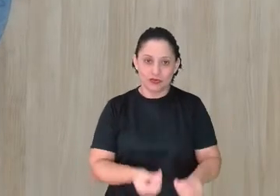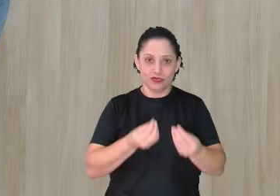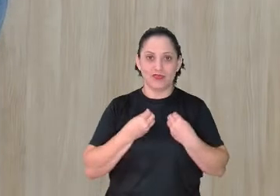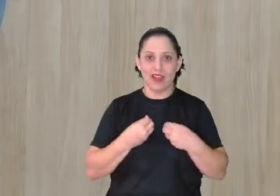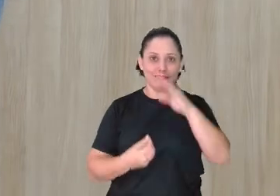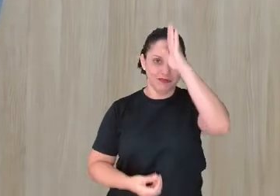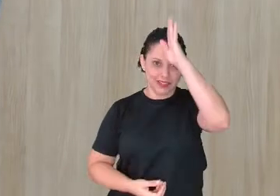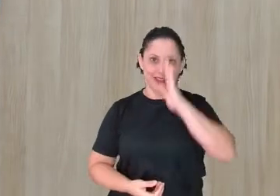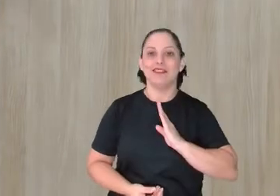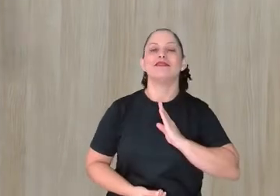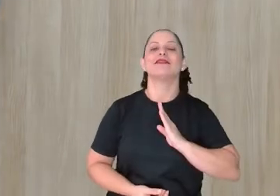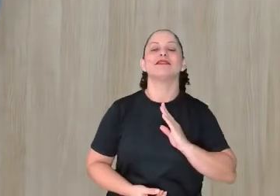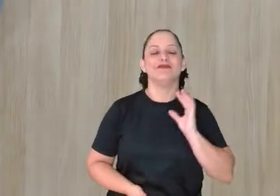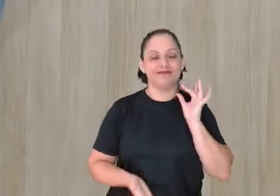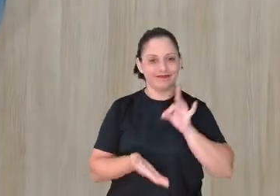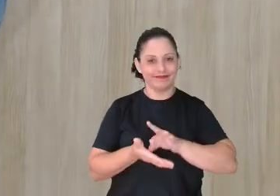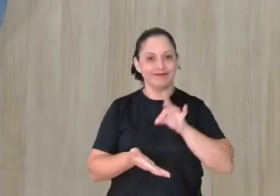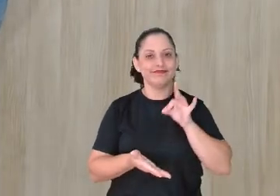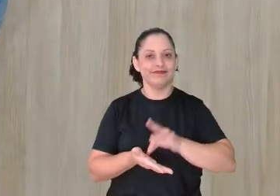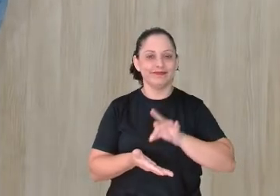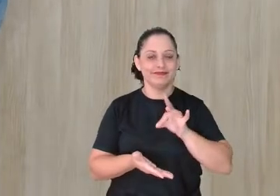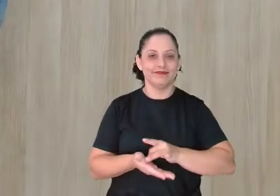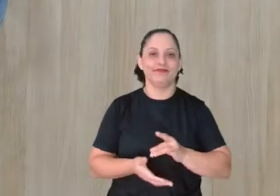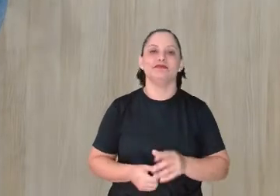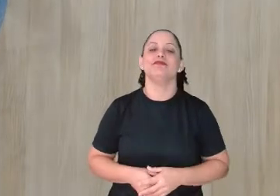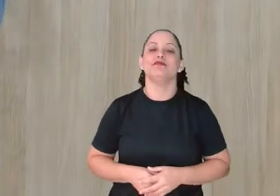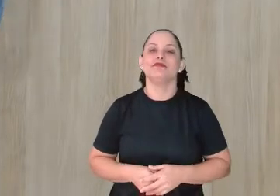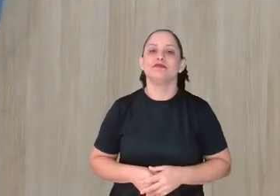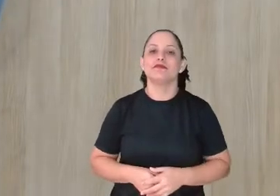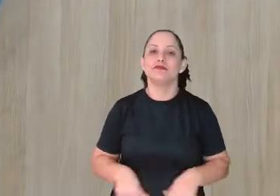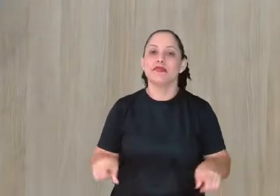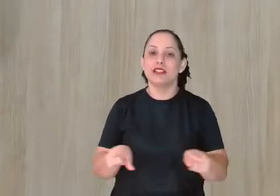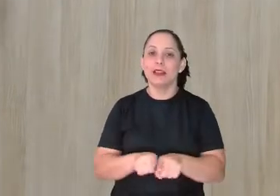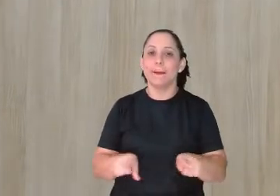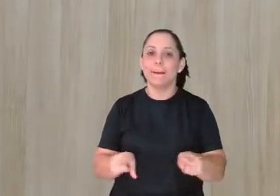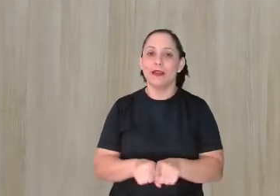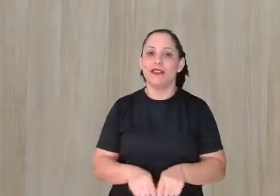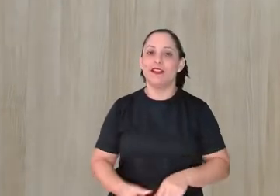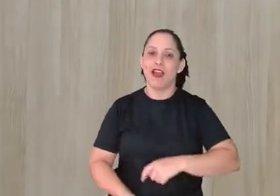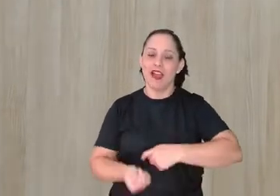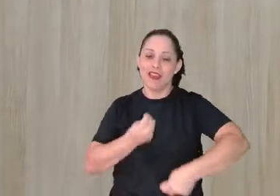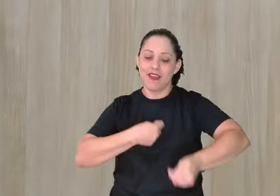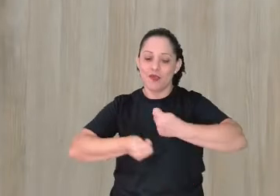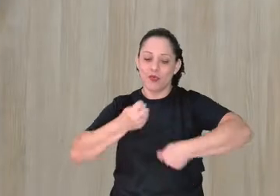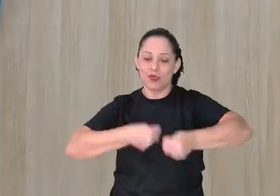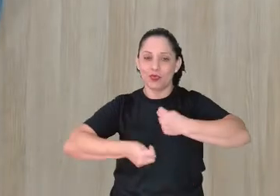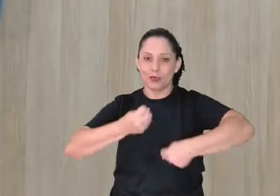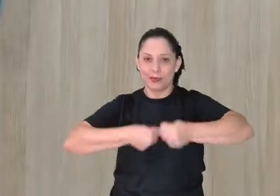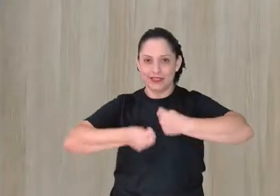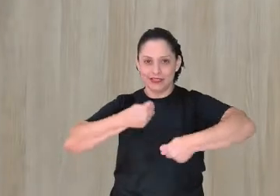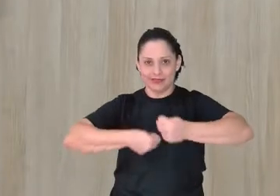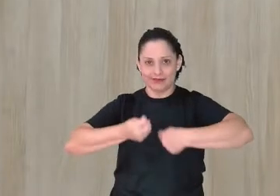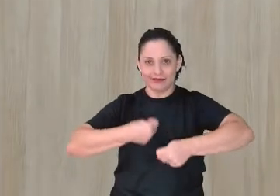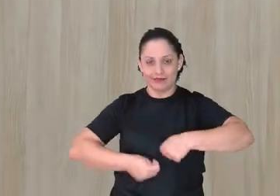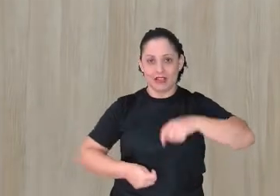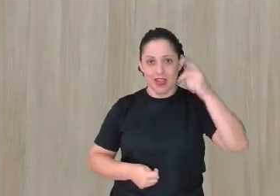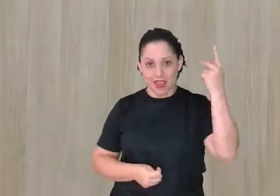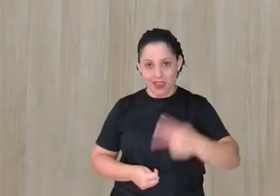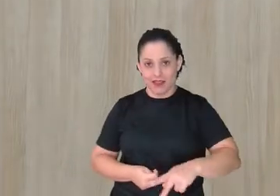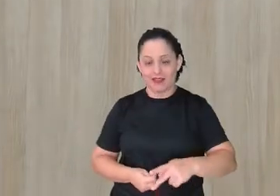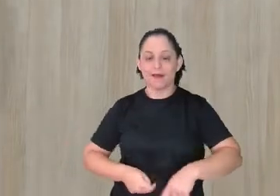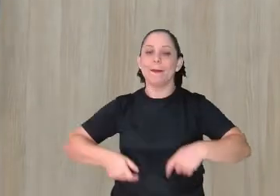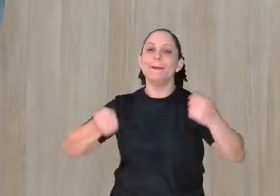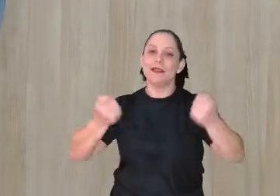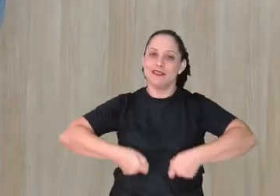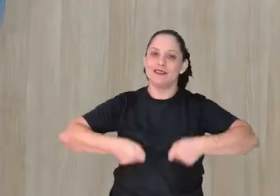né? Tem isso, Exato. não é verdade? E essa questão econômica, tá certo? Que também precisamos disso, né? Na